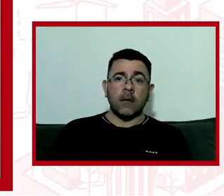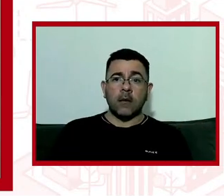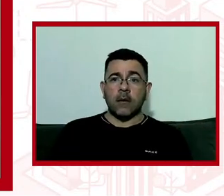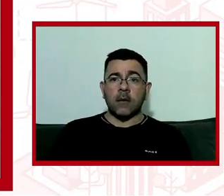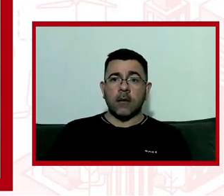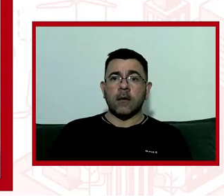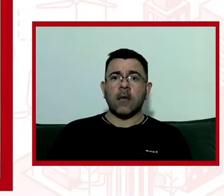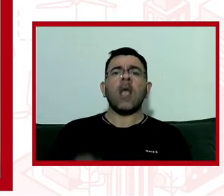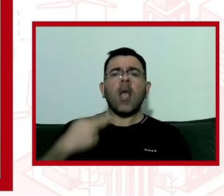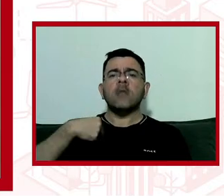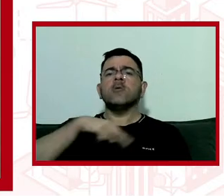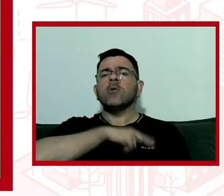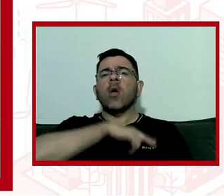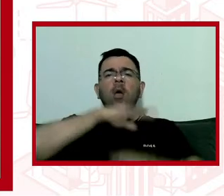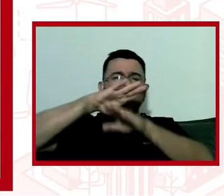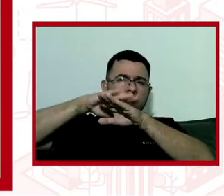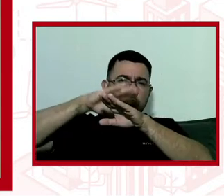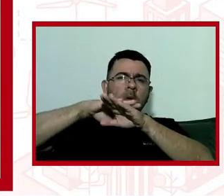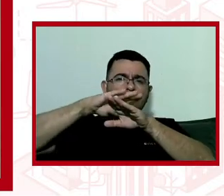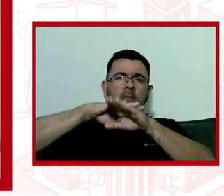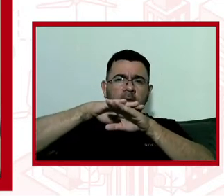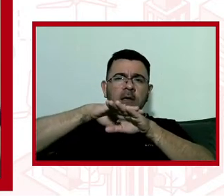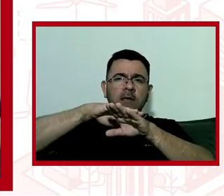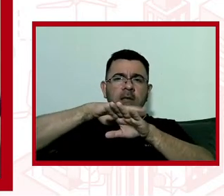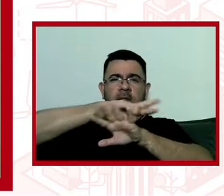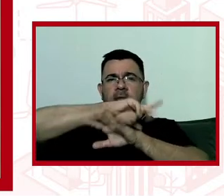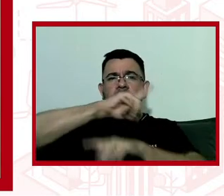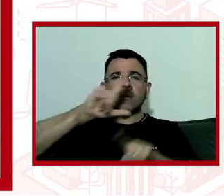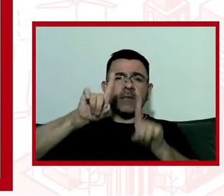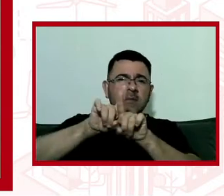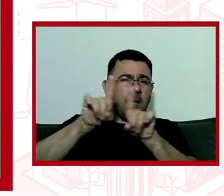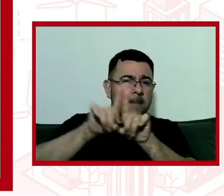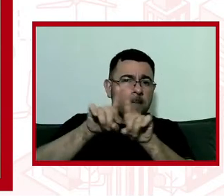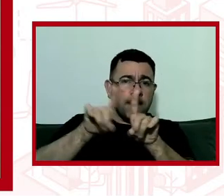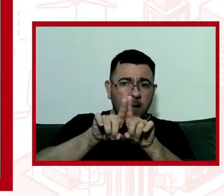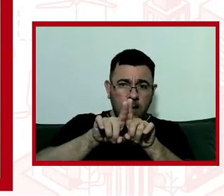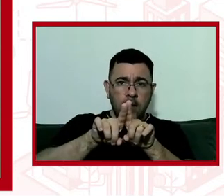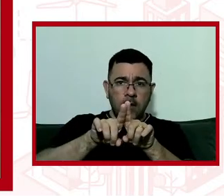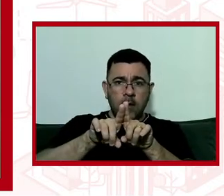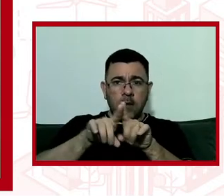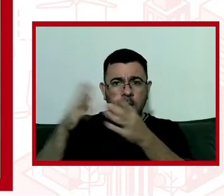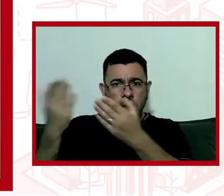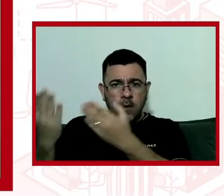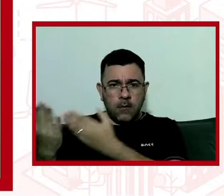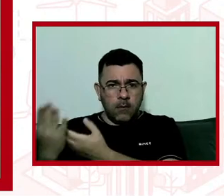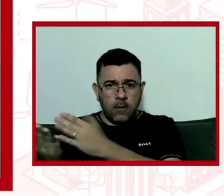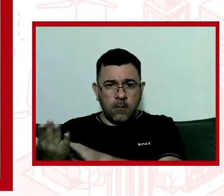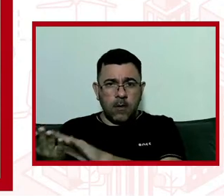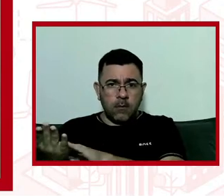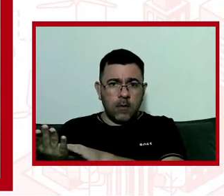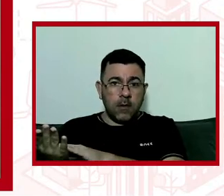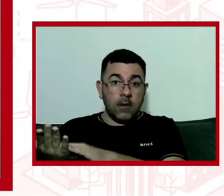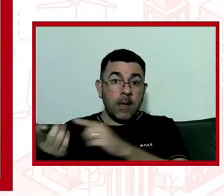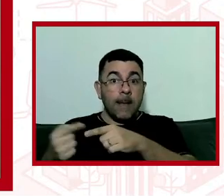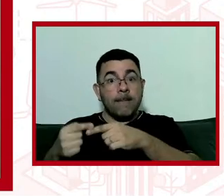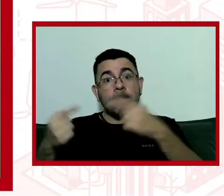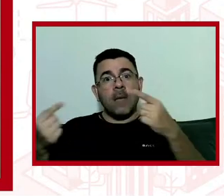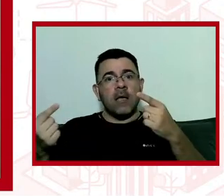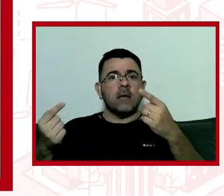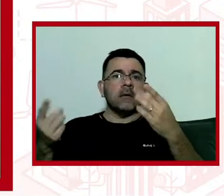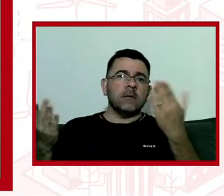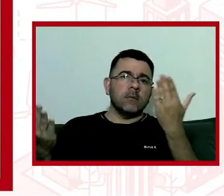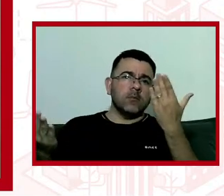a gente faz e faz muito também então a gente não não deixa de fazer desse outro modo agora também a gente tenta democratizar o